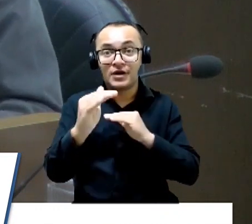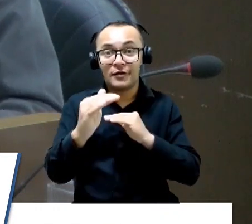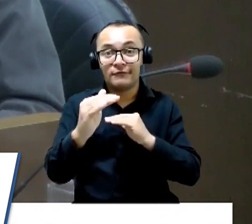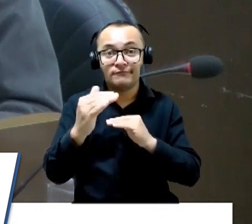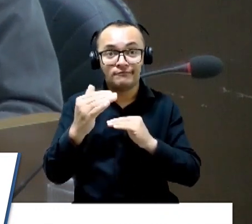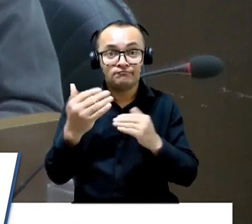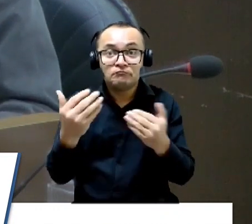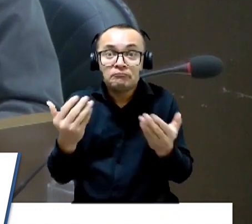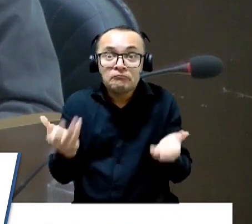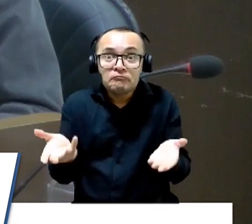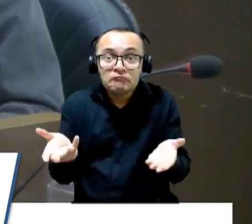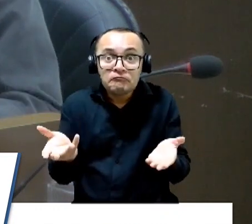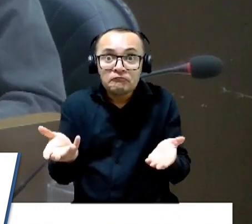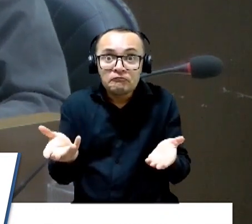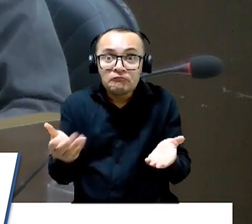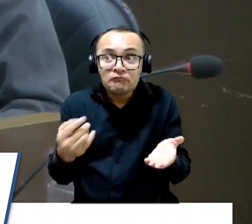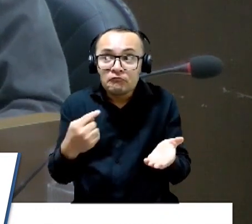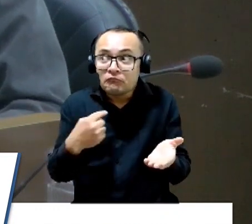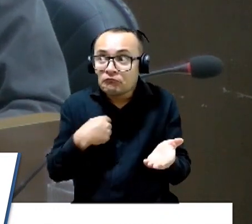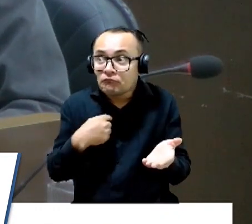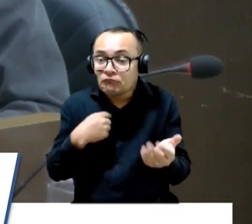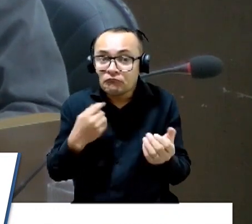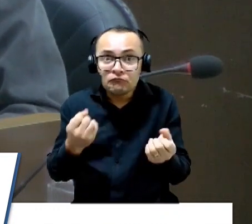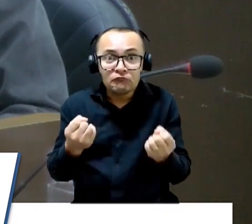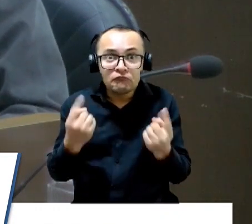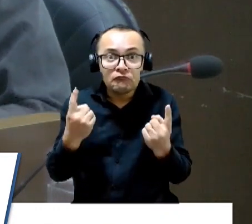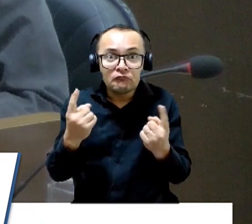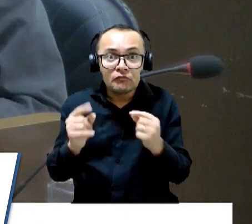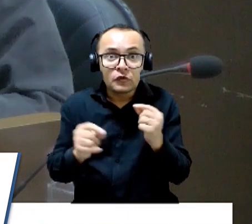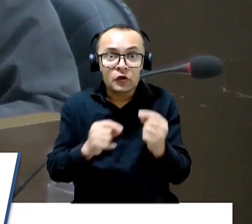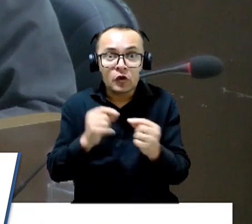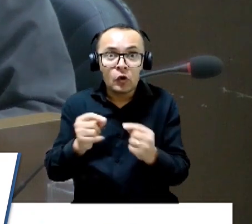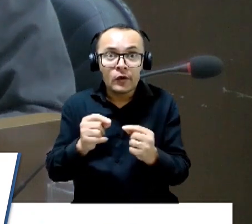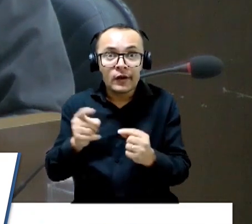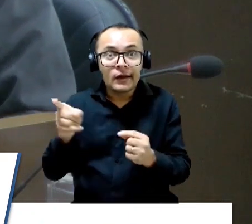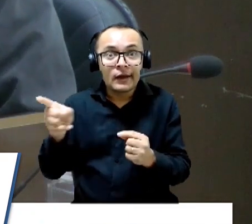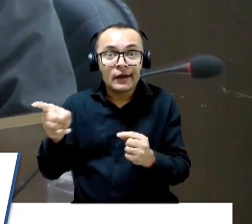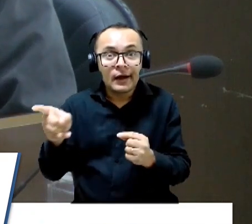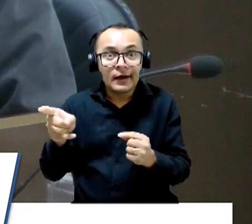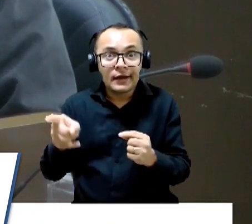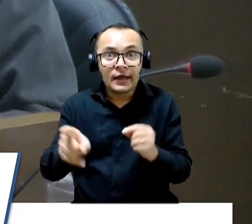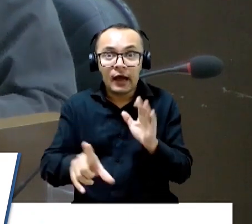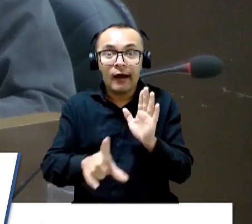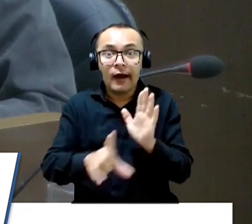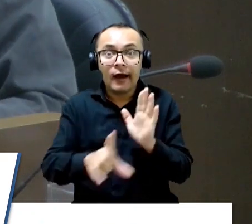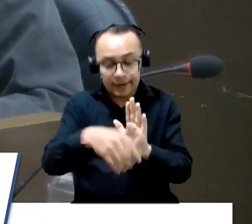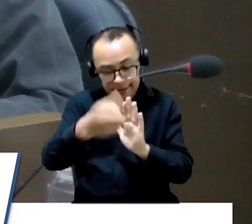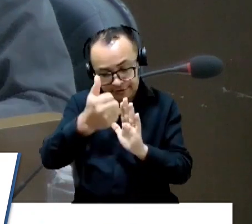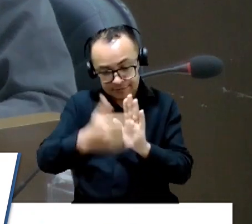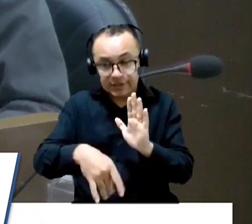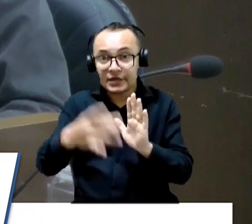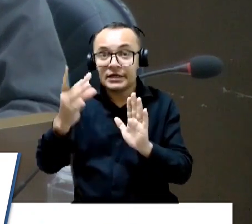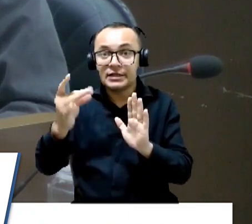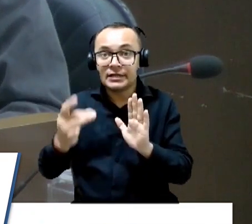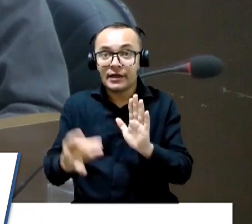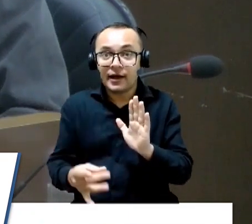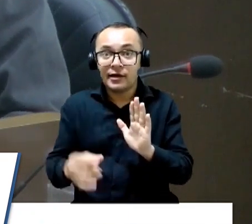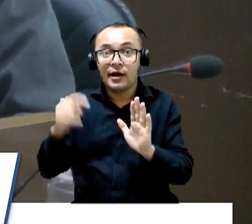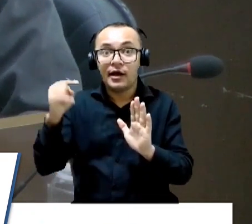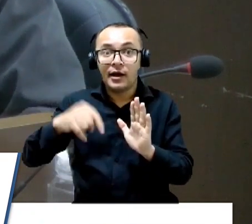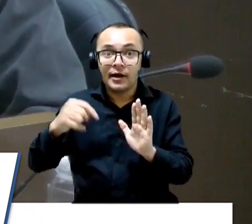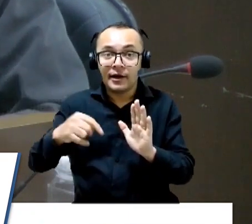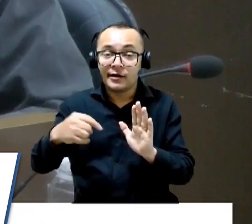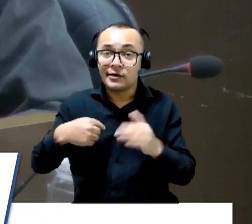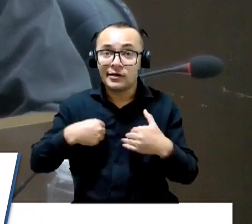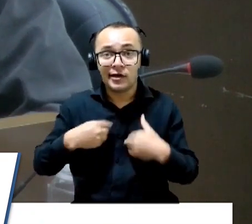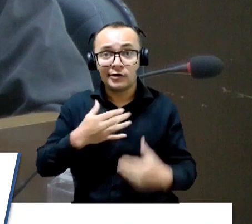me estranha muito eles não estarem cumprindo o que diz a lei. Então, fica aqui o meu